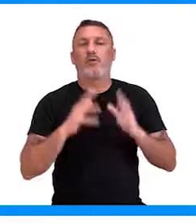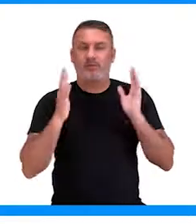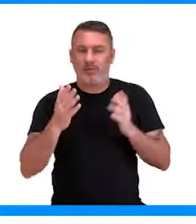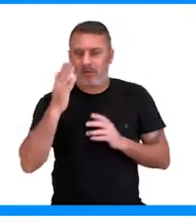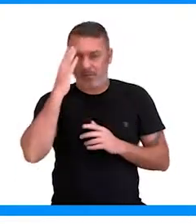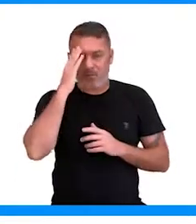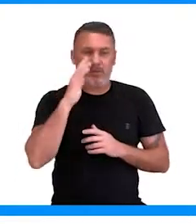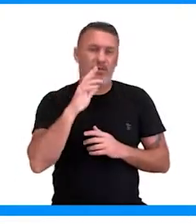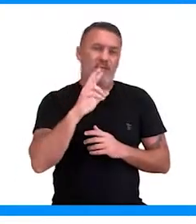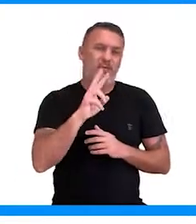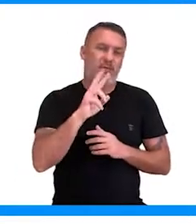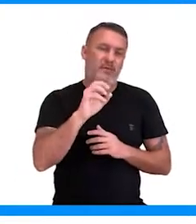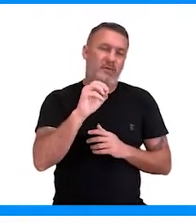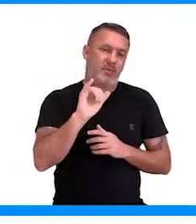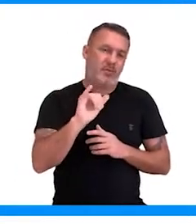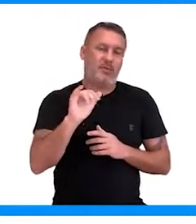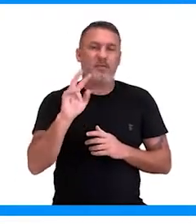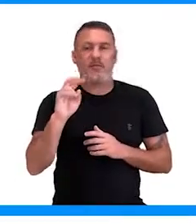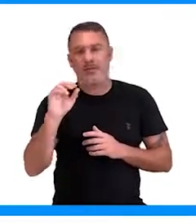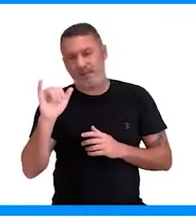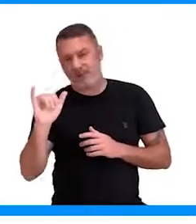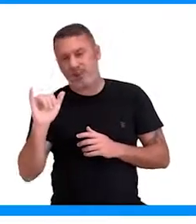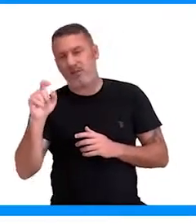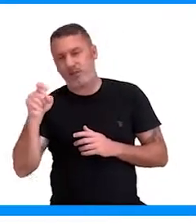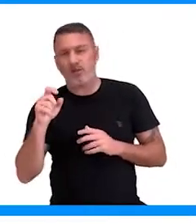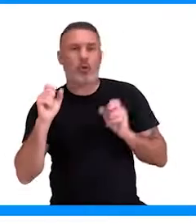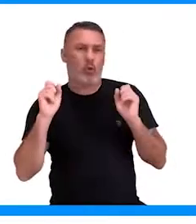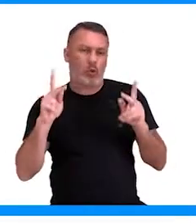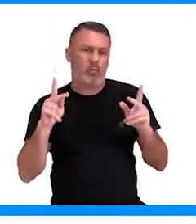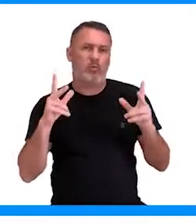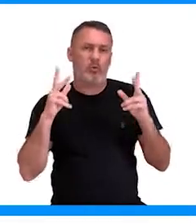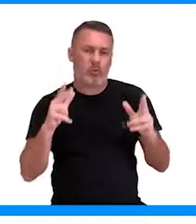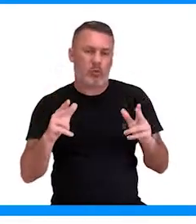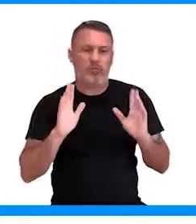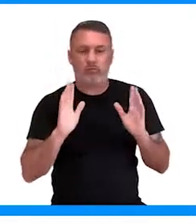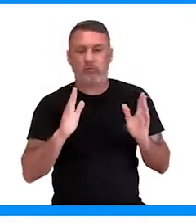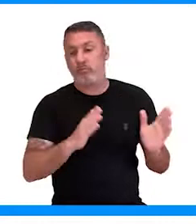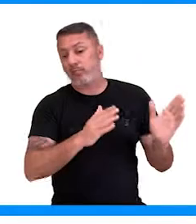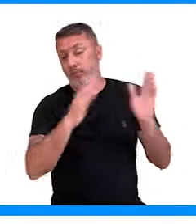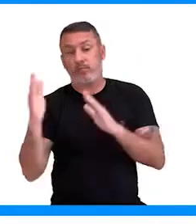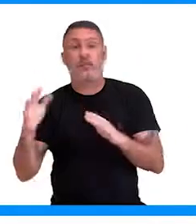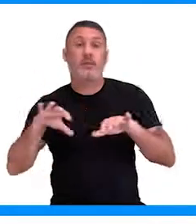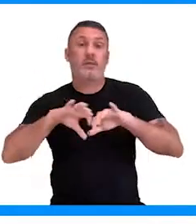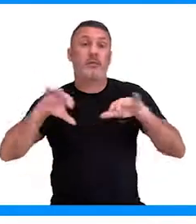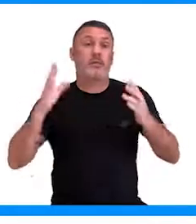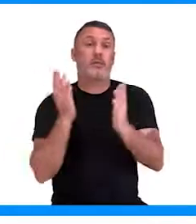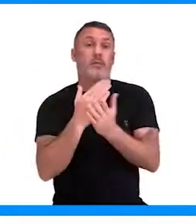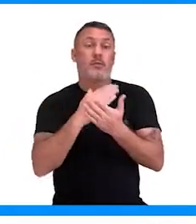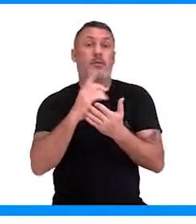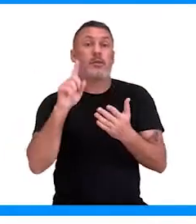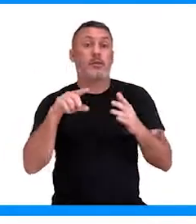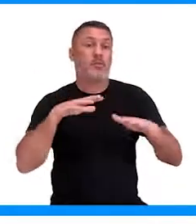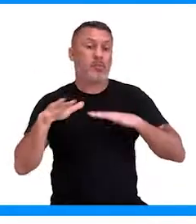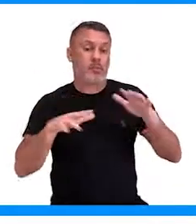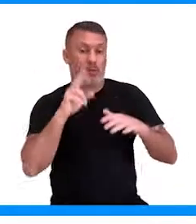Já achei o V0y e o V0x, que são iguais a 250, agora eu separo o meu movimento